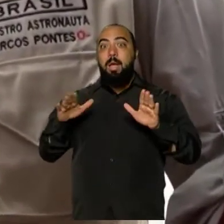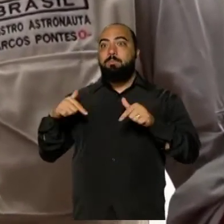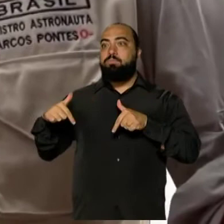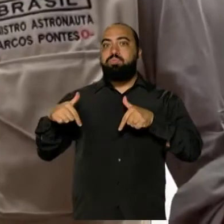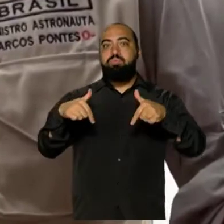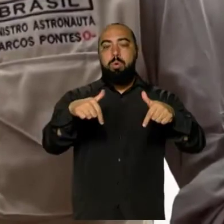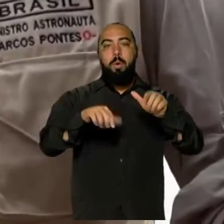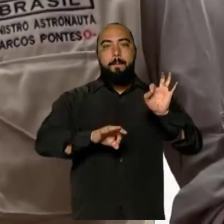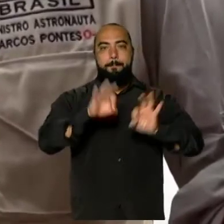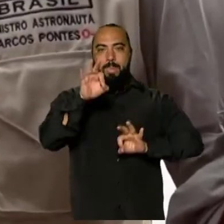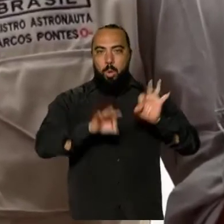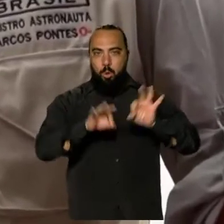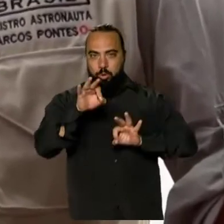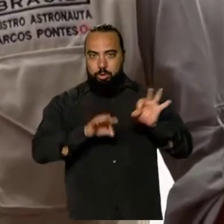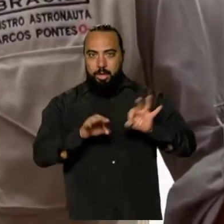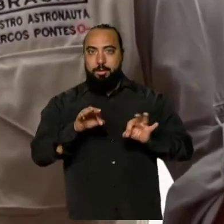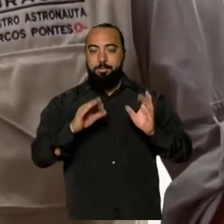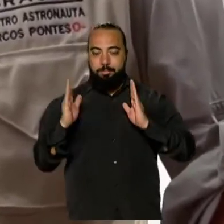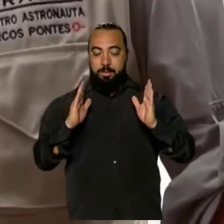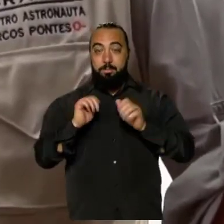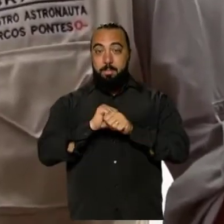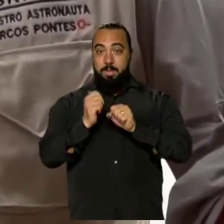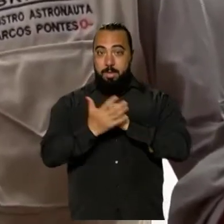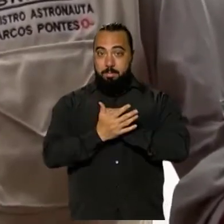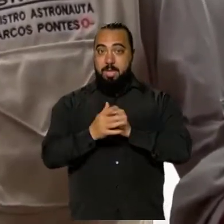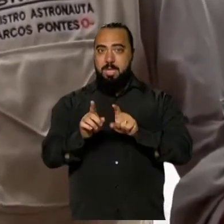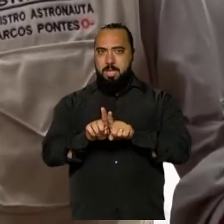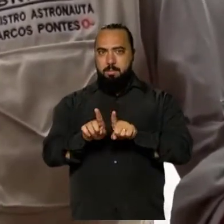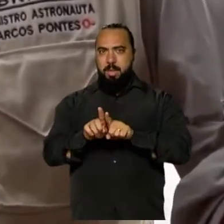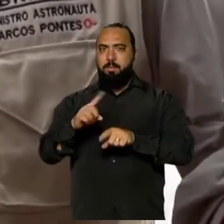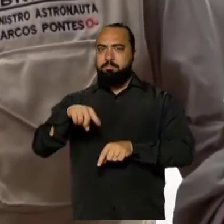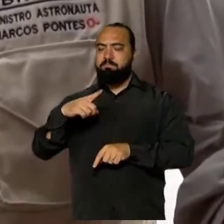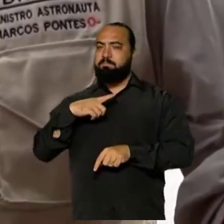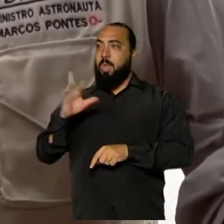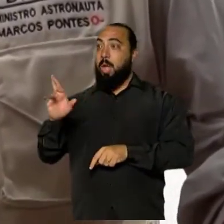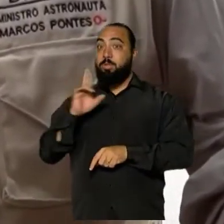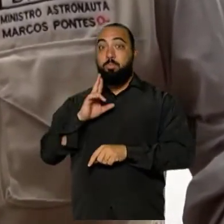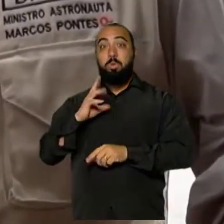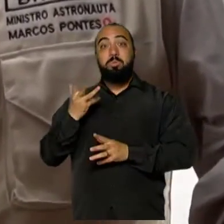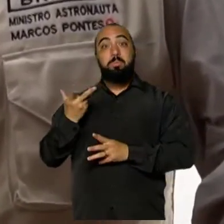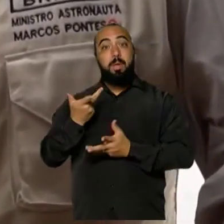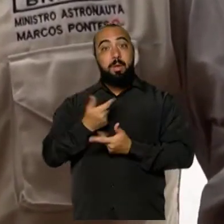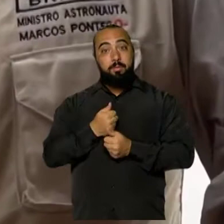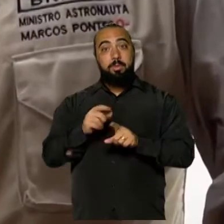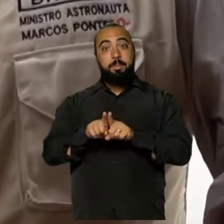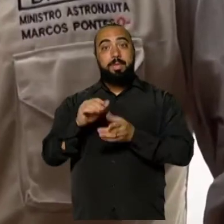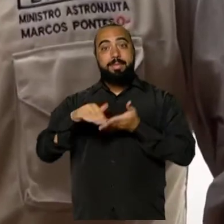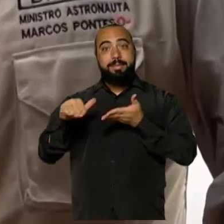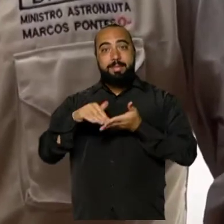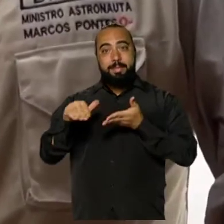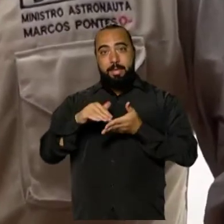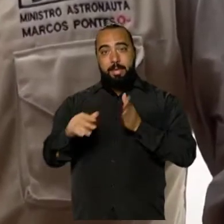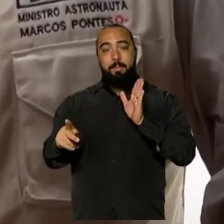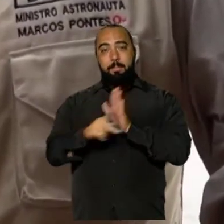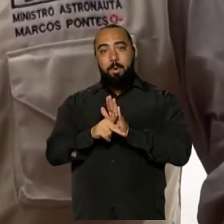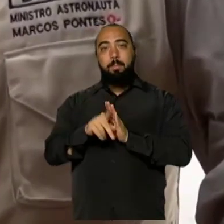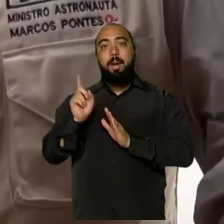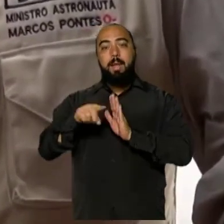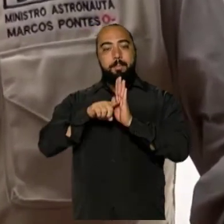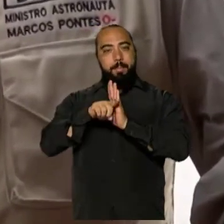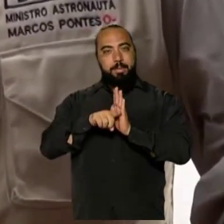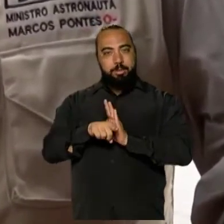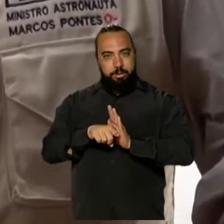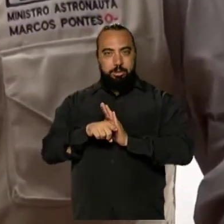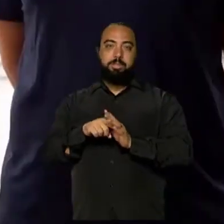executar projetos. Durante a pandemia também nós tivemos resultados excelentes vindos da Secretaria de Pesquisa